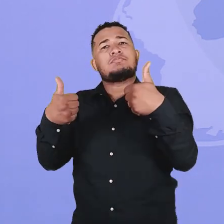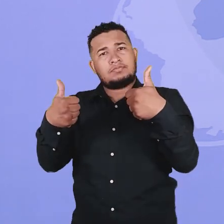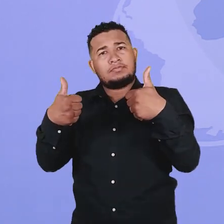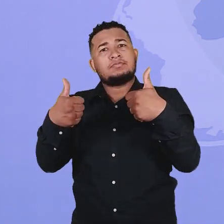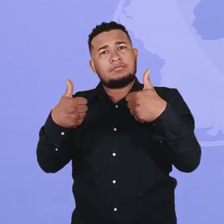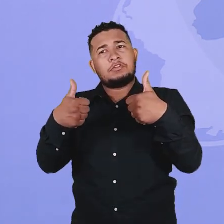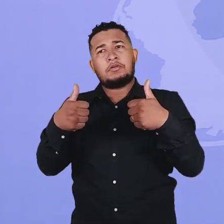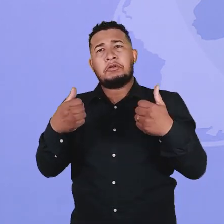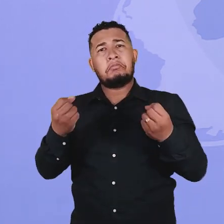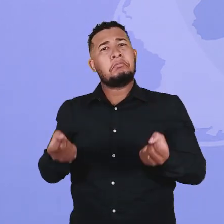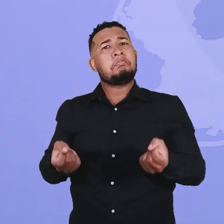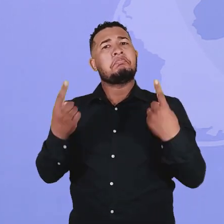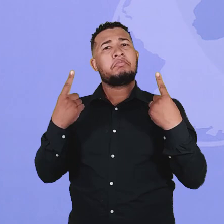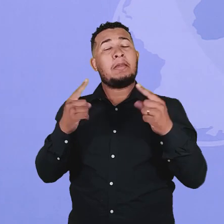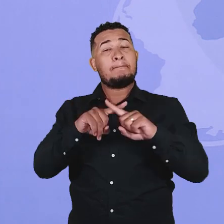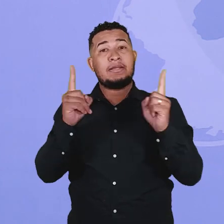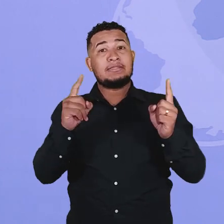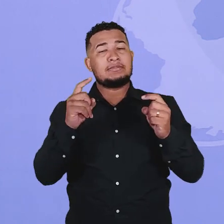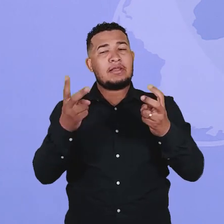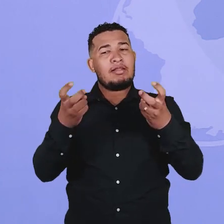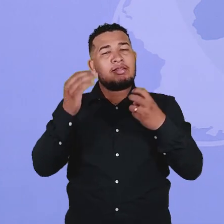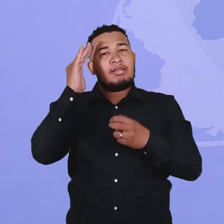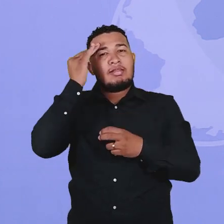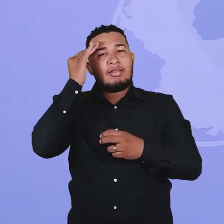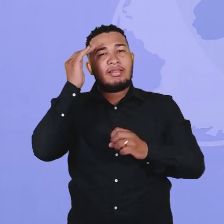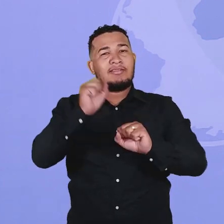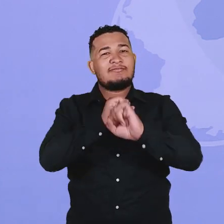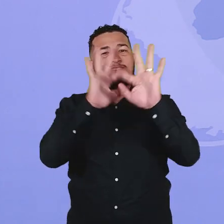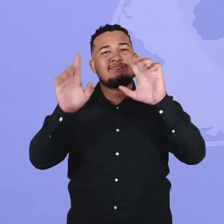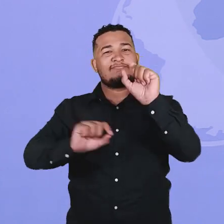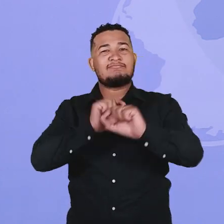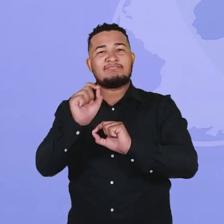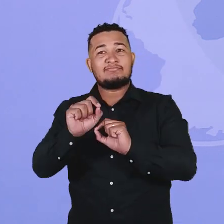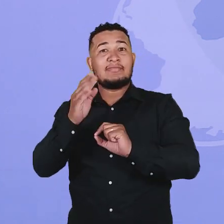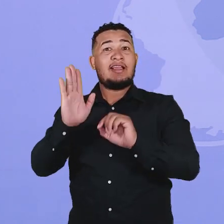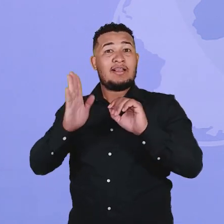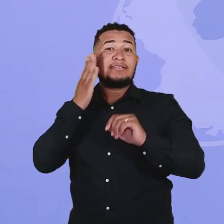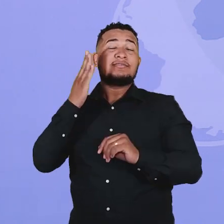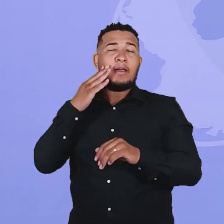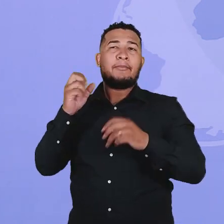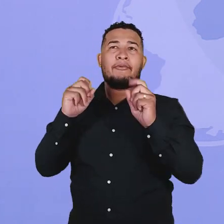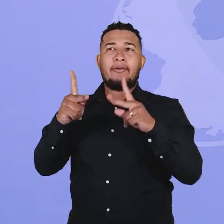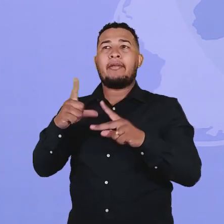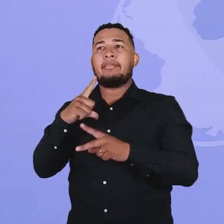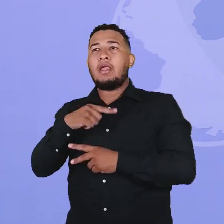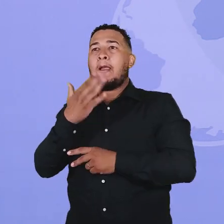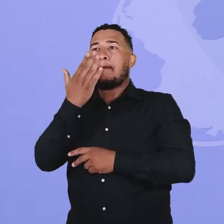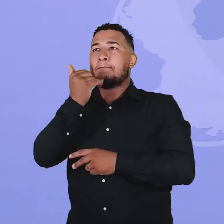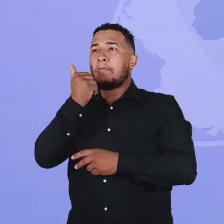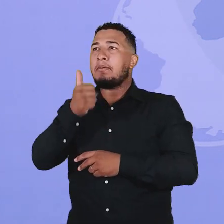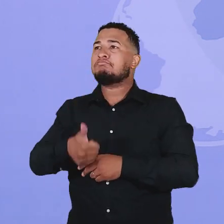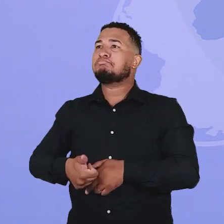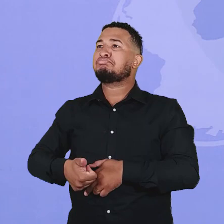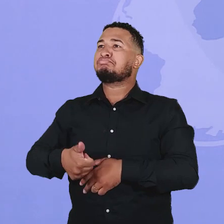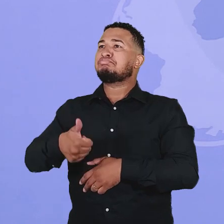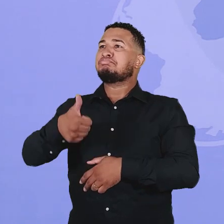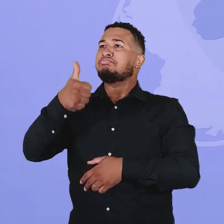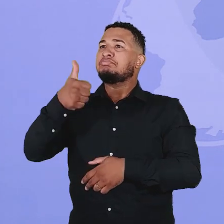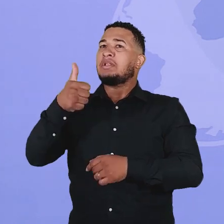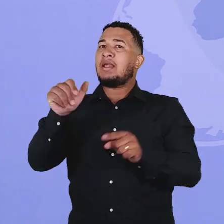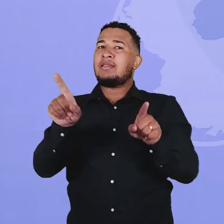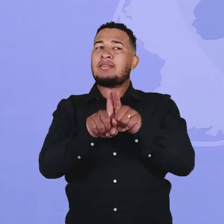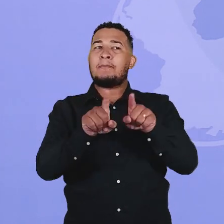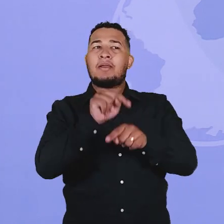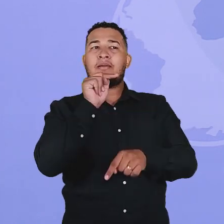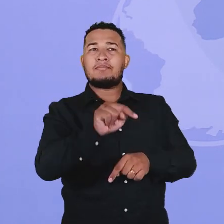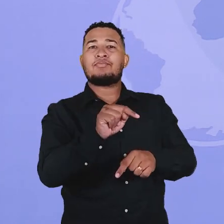do brasileiro ficou mais saudável. Mas você começa a entender aí que mesmo com a alimentação tendo melhorado,